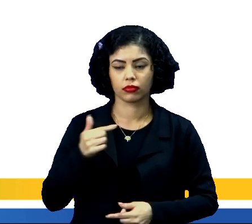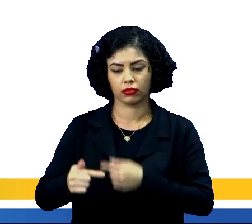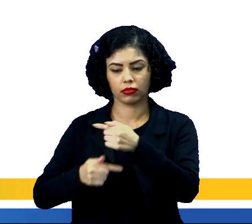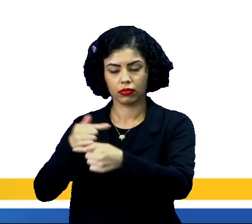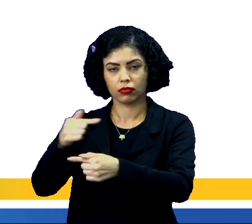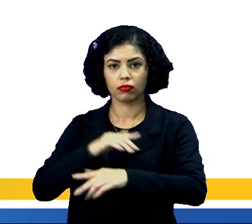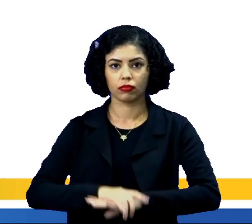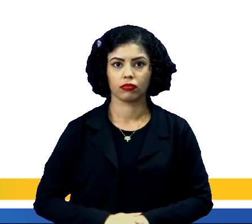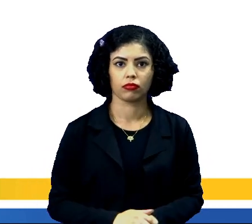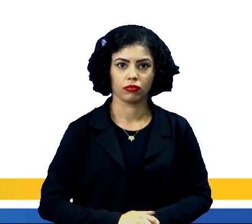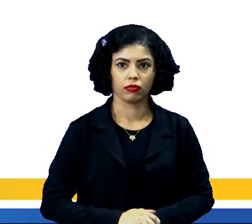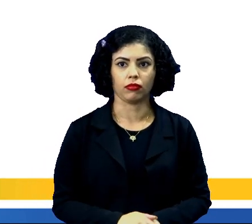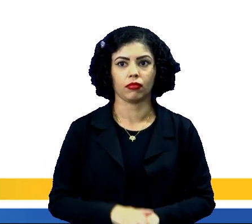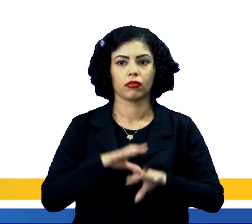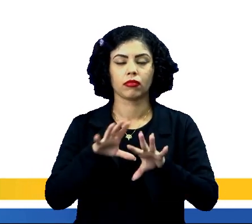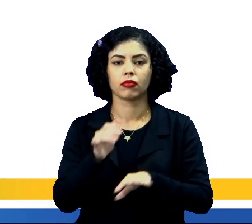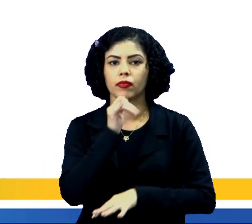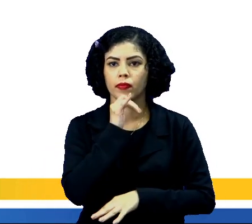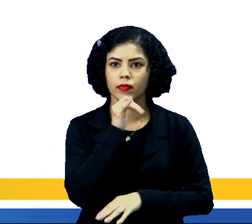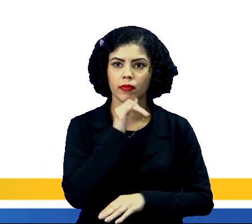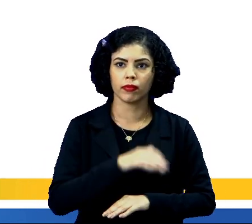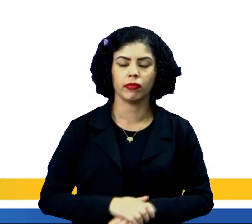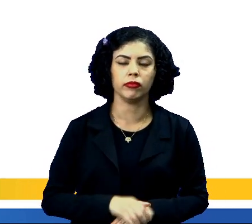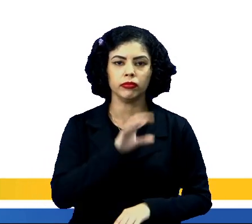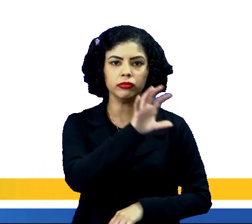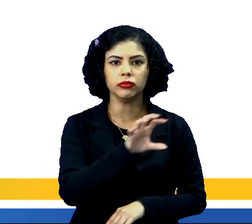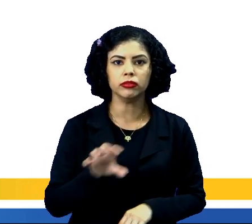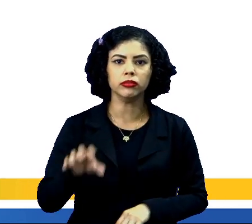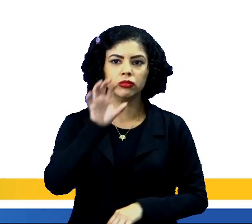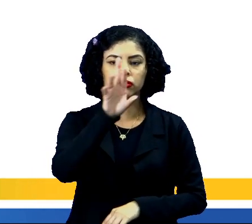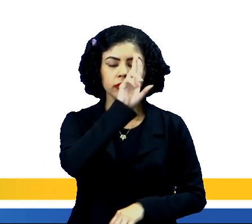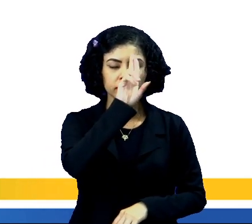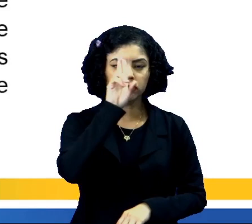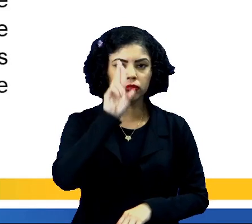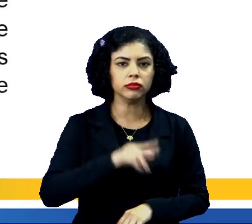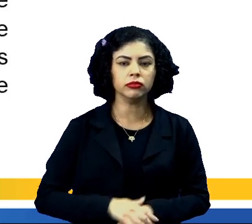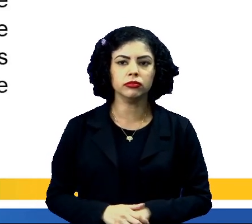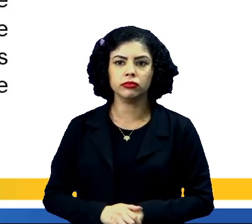da colonização. Esse aqui é um exemplo de um mapa histórico.